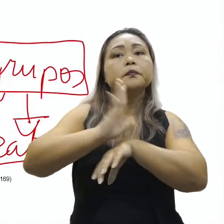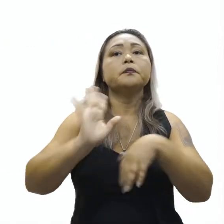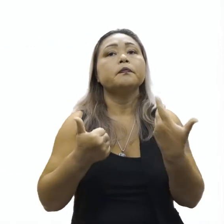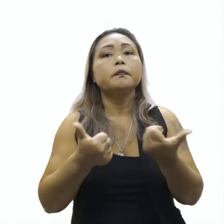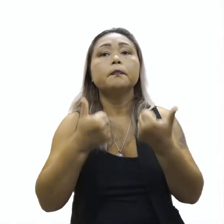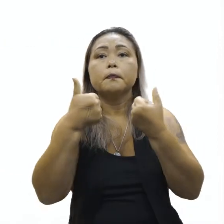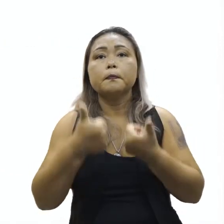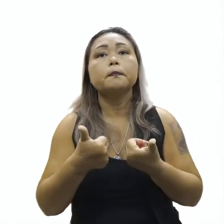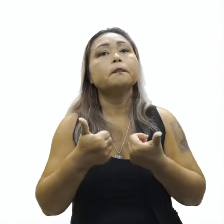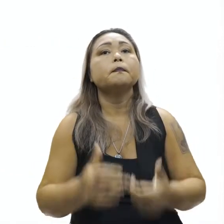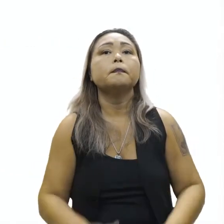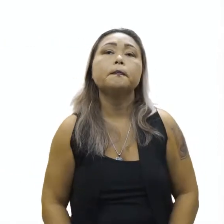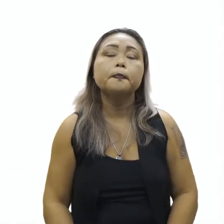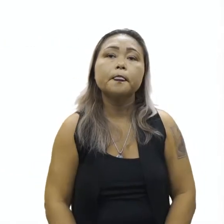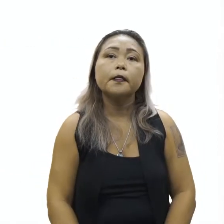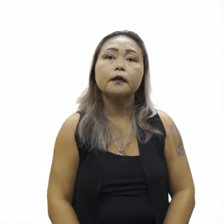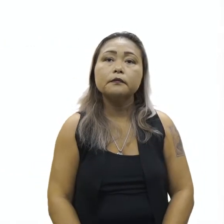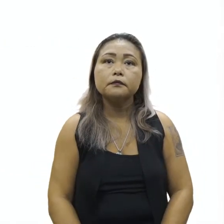beleza?